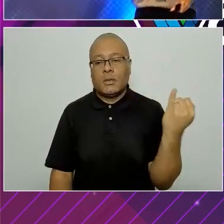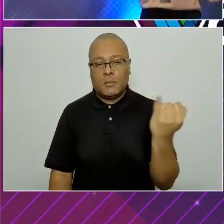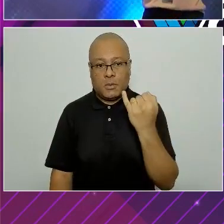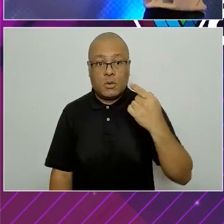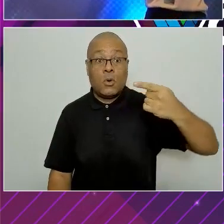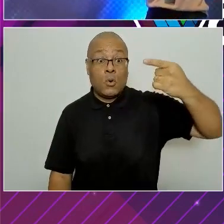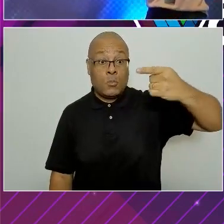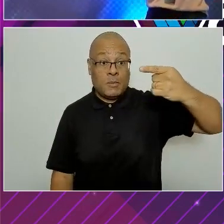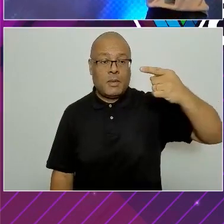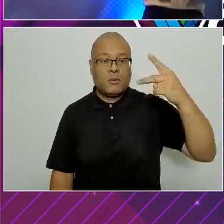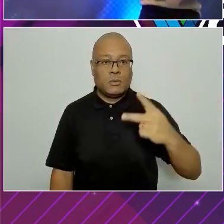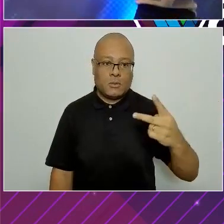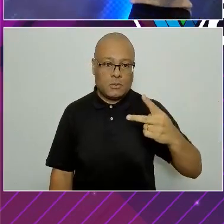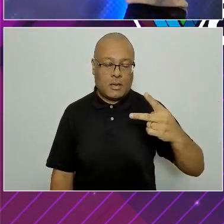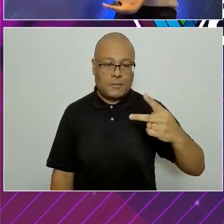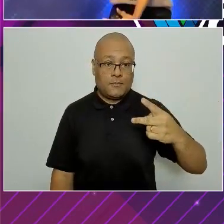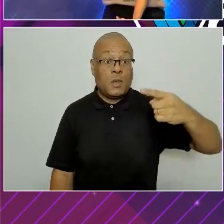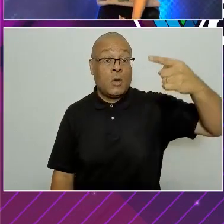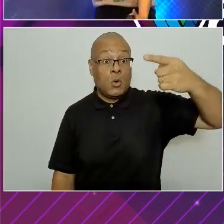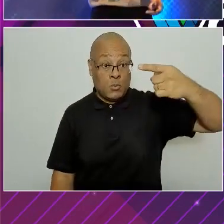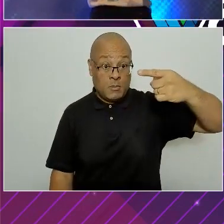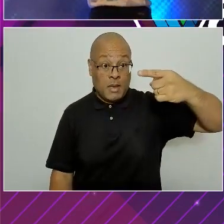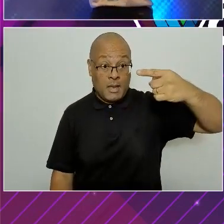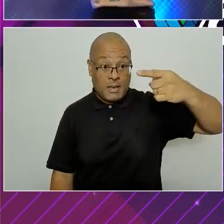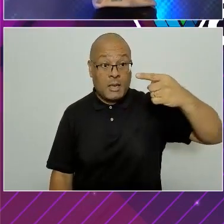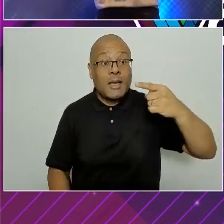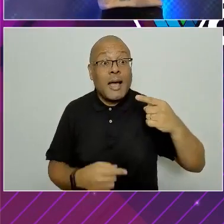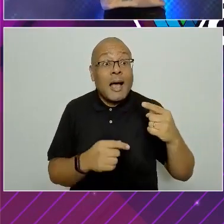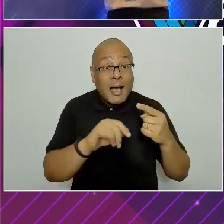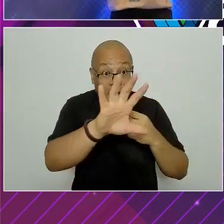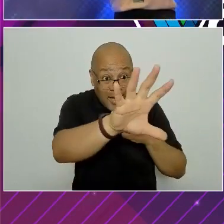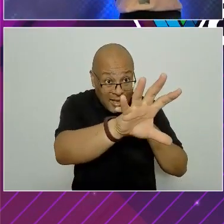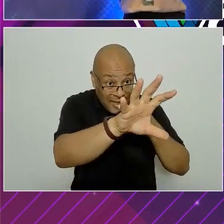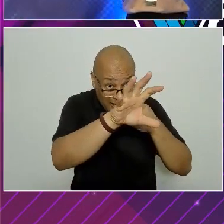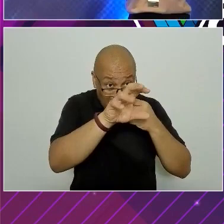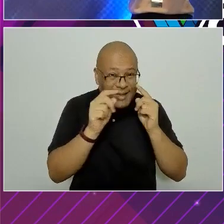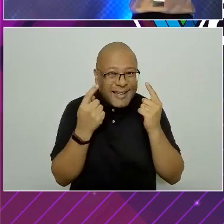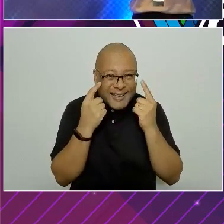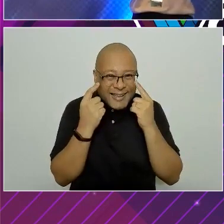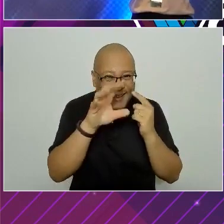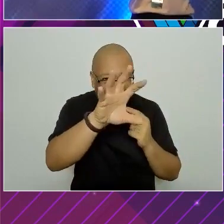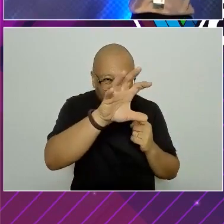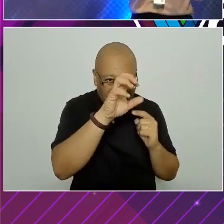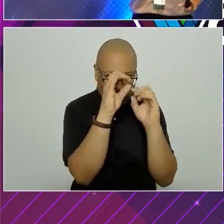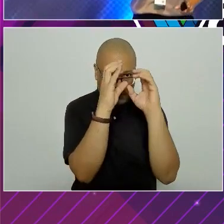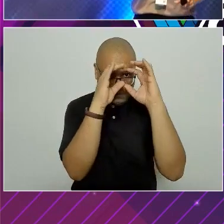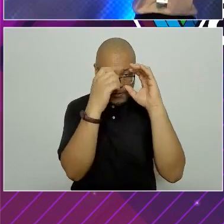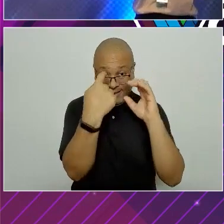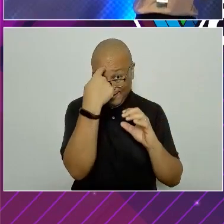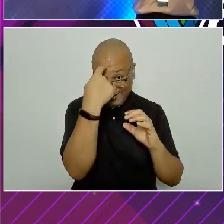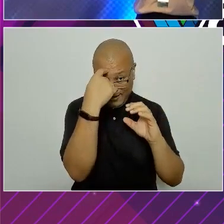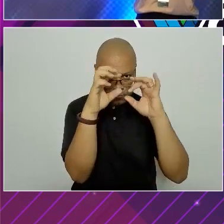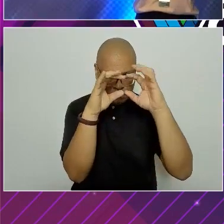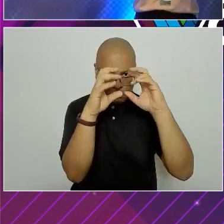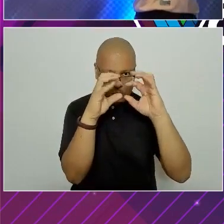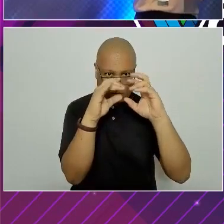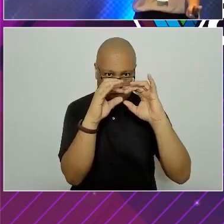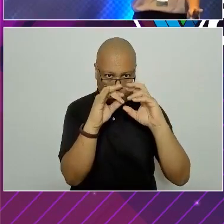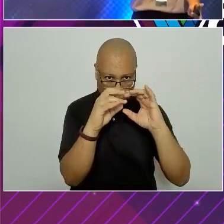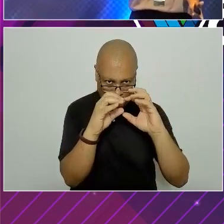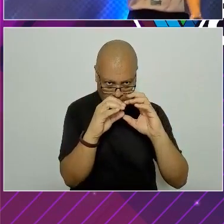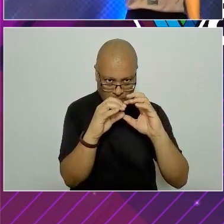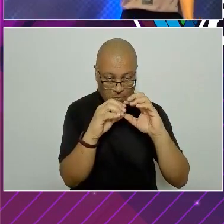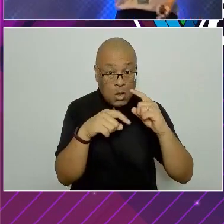e o secundário. Então, o primário ele vai processar a sua informação visual, né? Então, ela vai verificar alguma informação que você está vendo, e ela